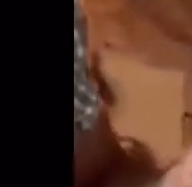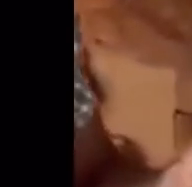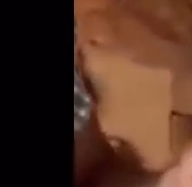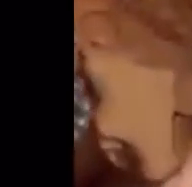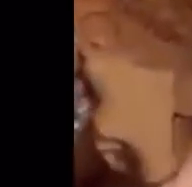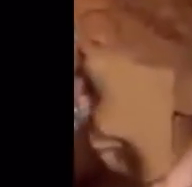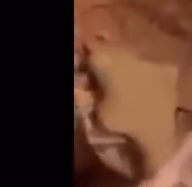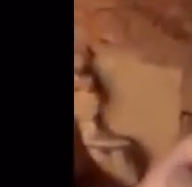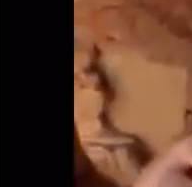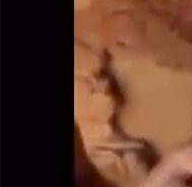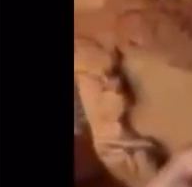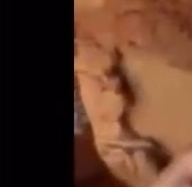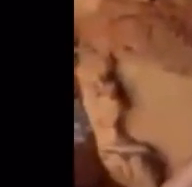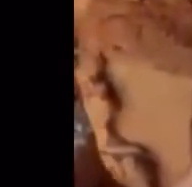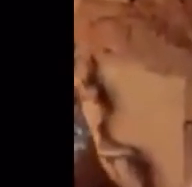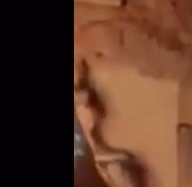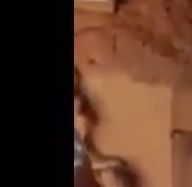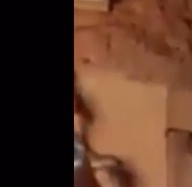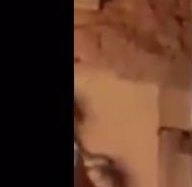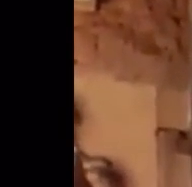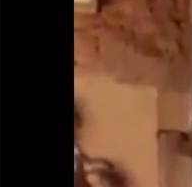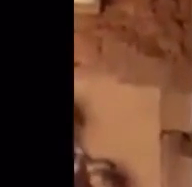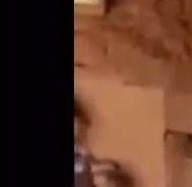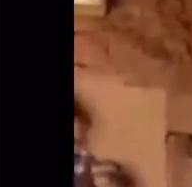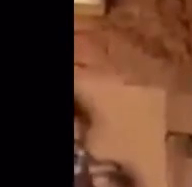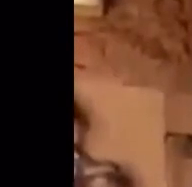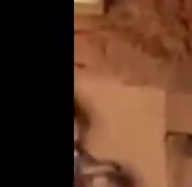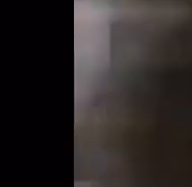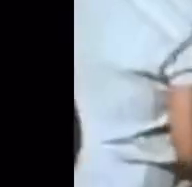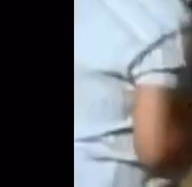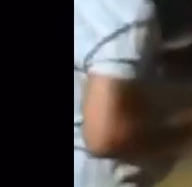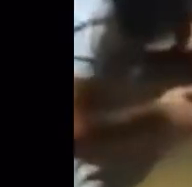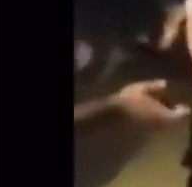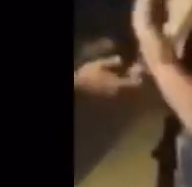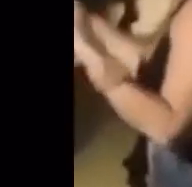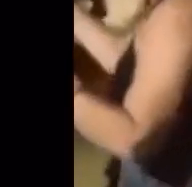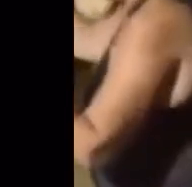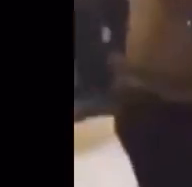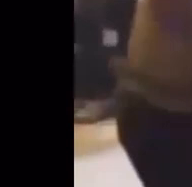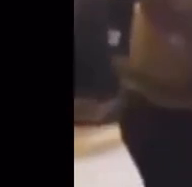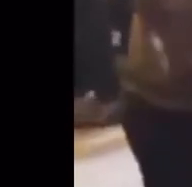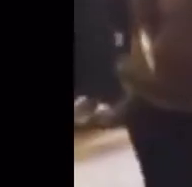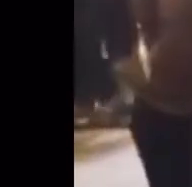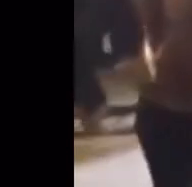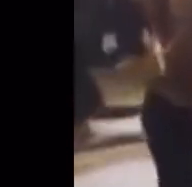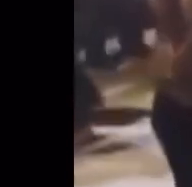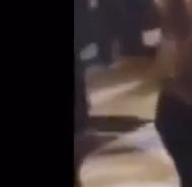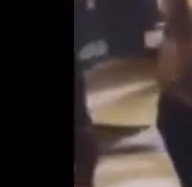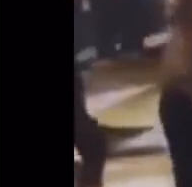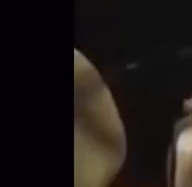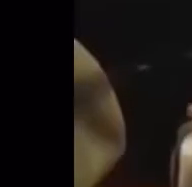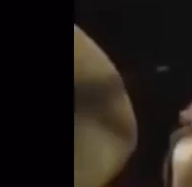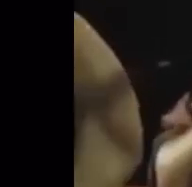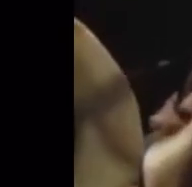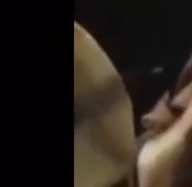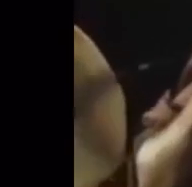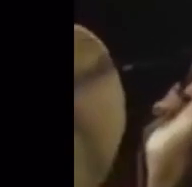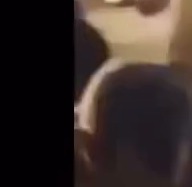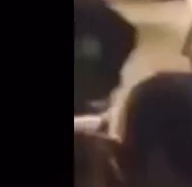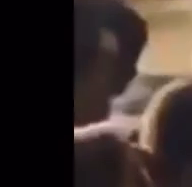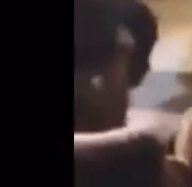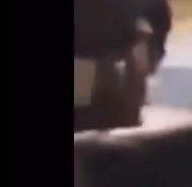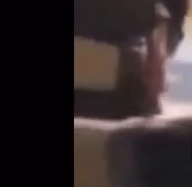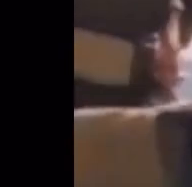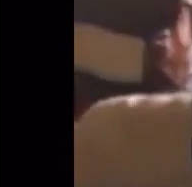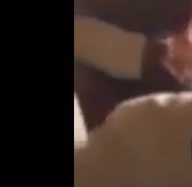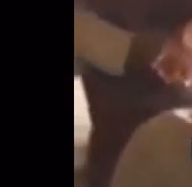1 milhão de turistas, de visitantes, tanto aqui da região Nordeste, do entorno de Campina Grande, como de outros